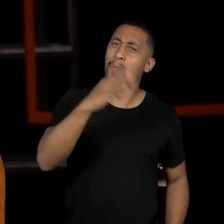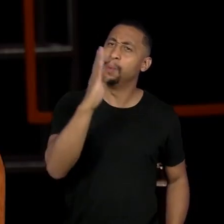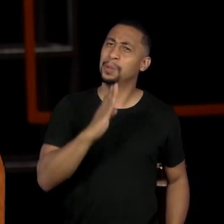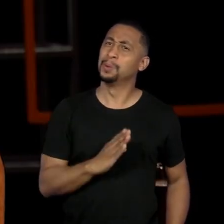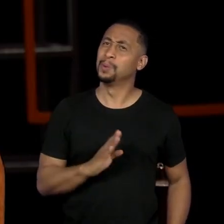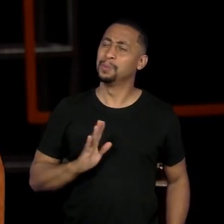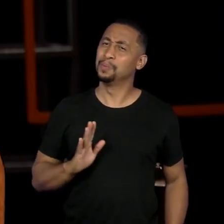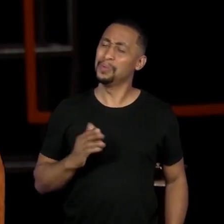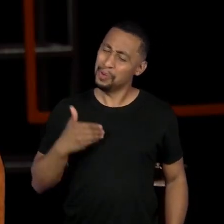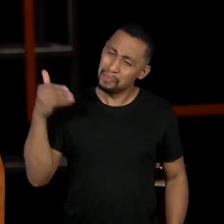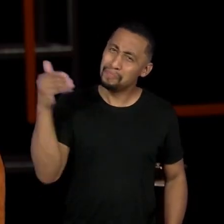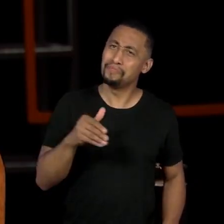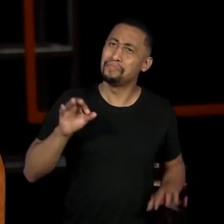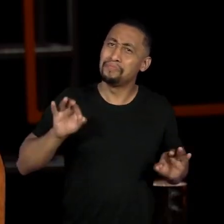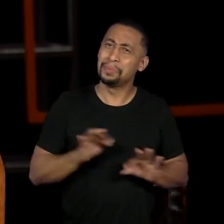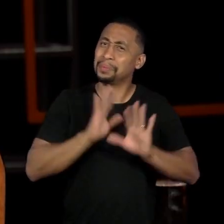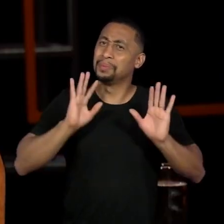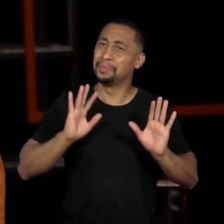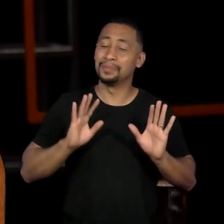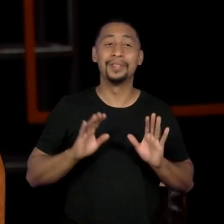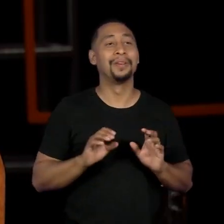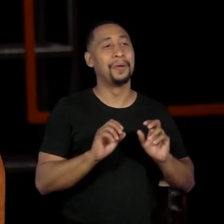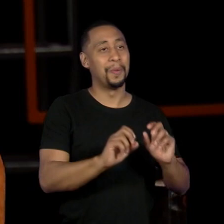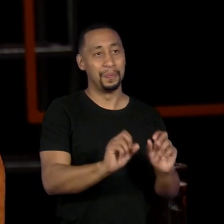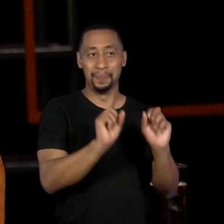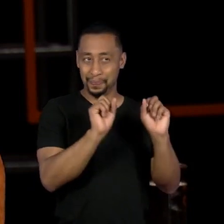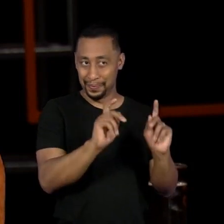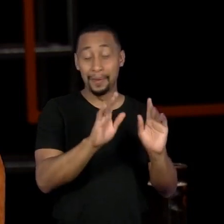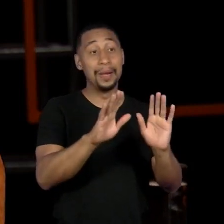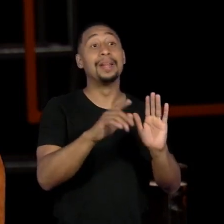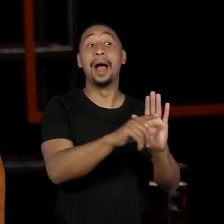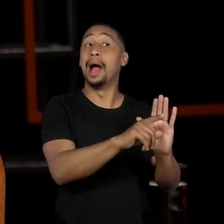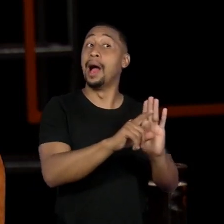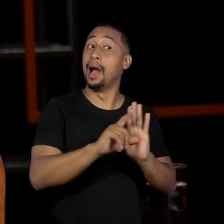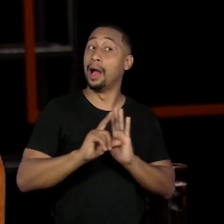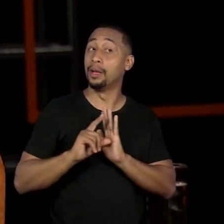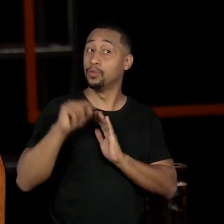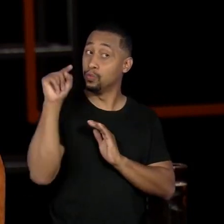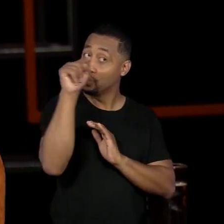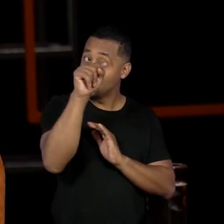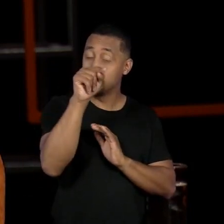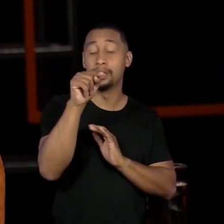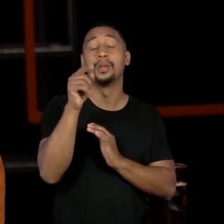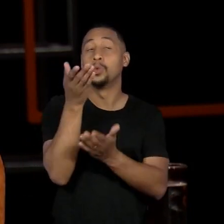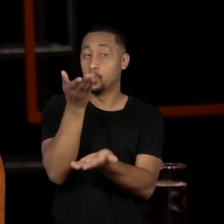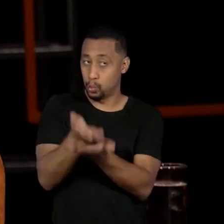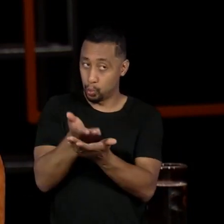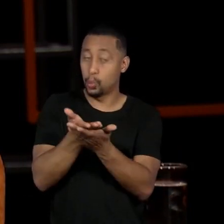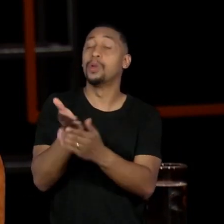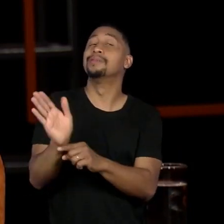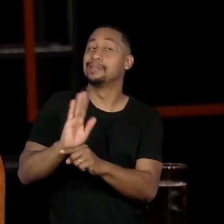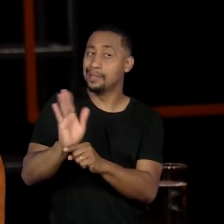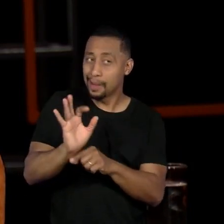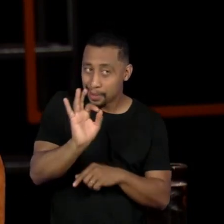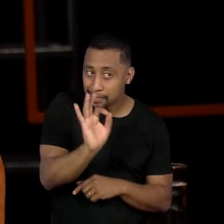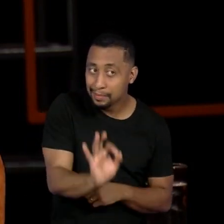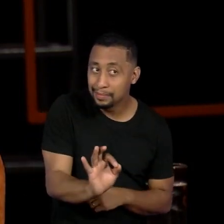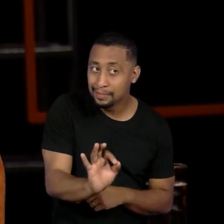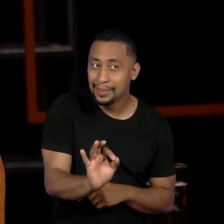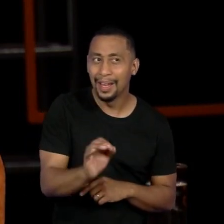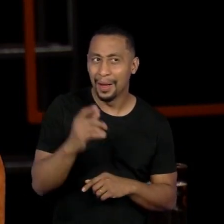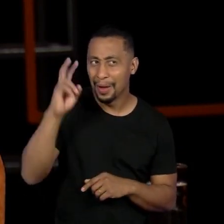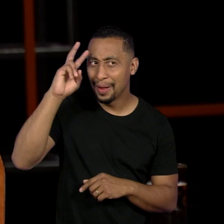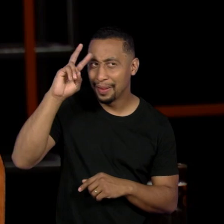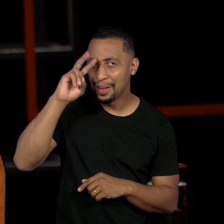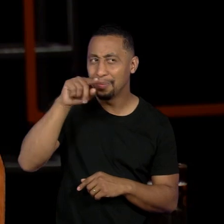Agora, antes de vir, lá em Londres ainda, você foi estudar cinema. Tua paixão desde a infância. Exatamente. Dizem até que você criava